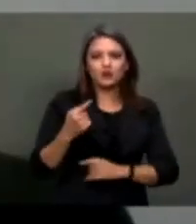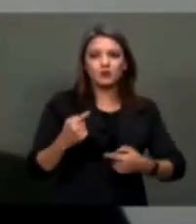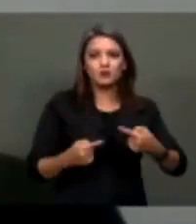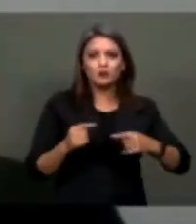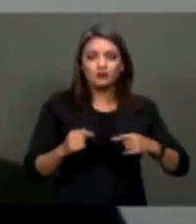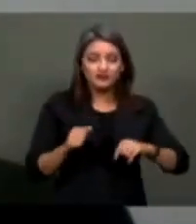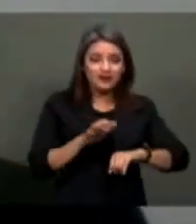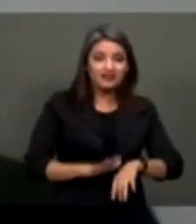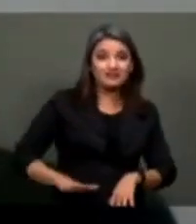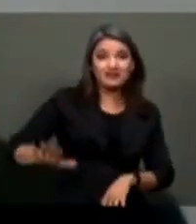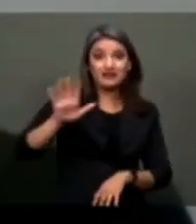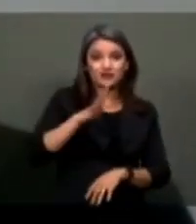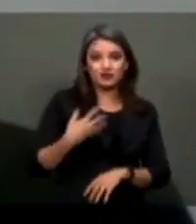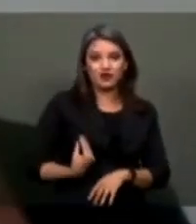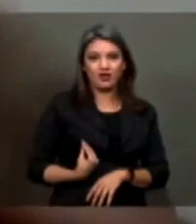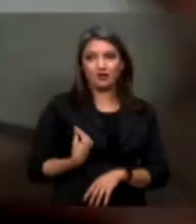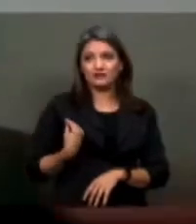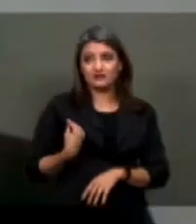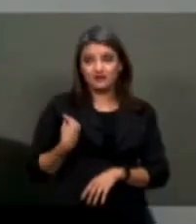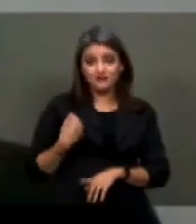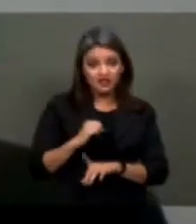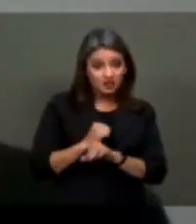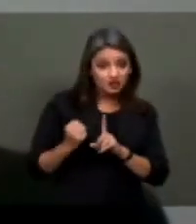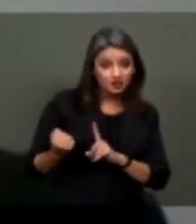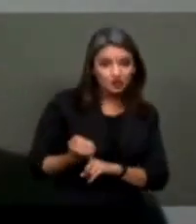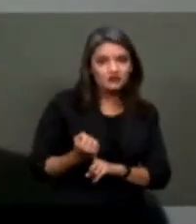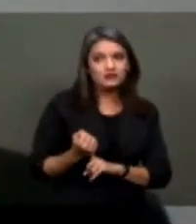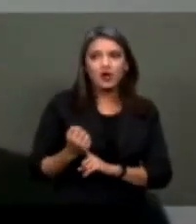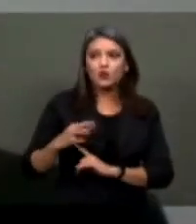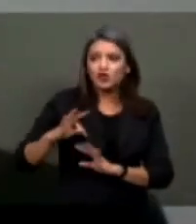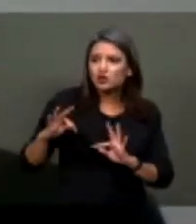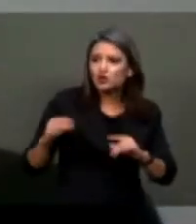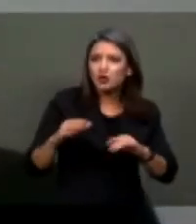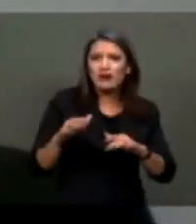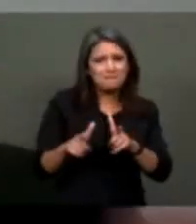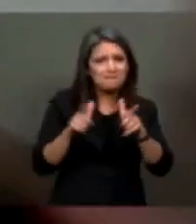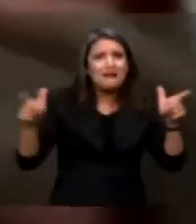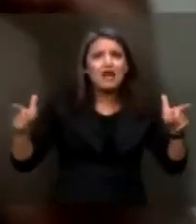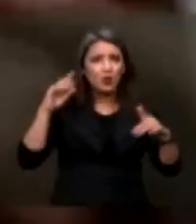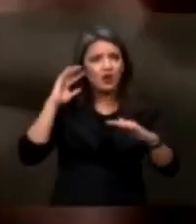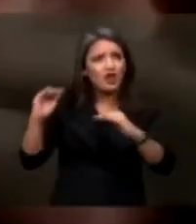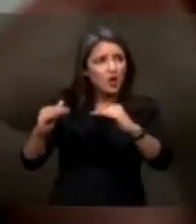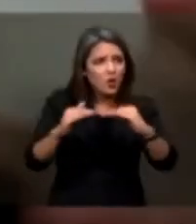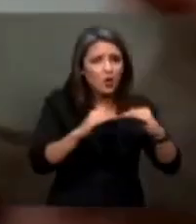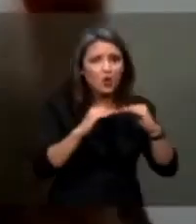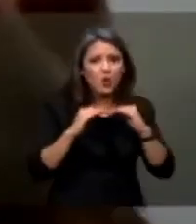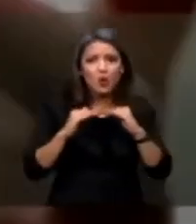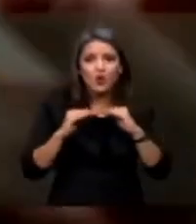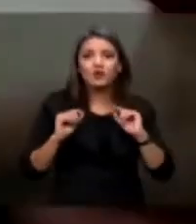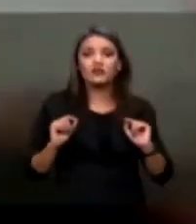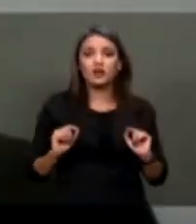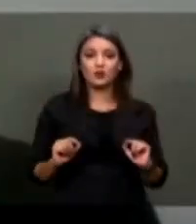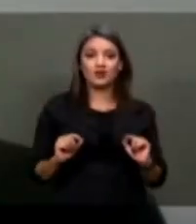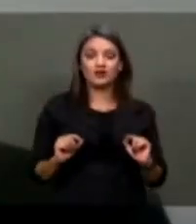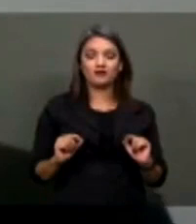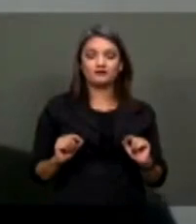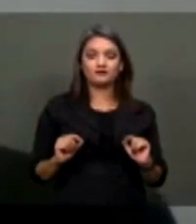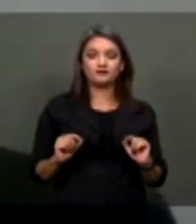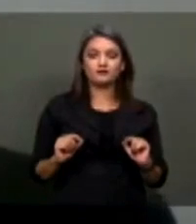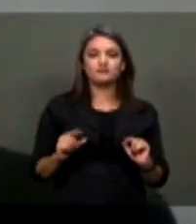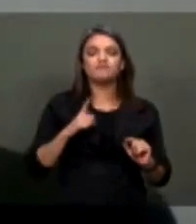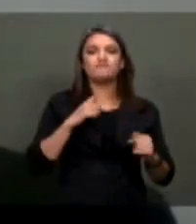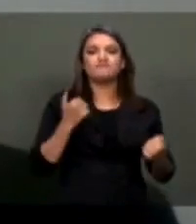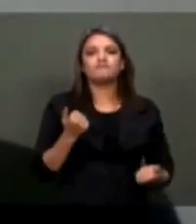na vida social brasileira O que há um certo consenso é o apoio